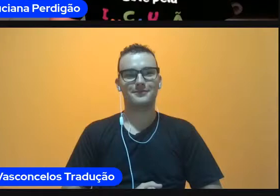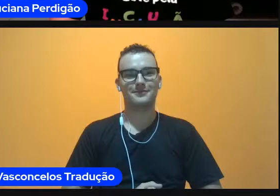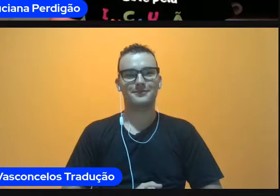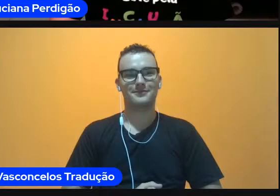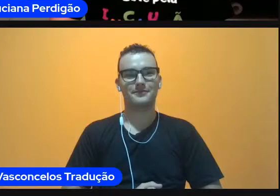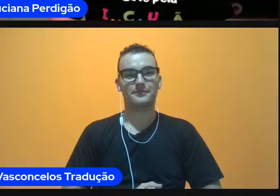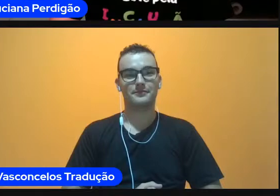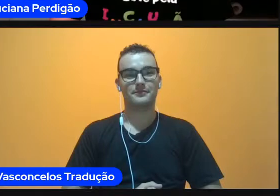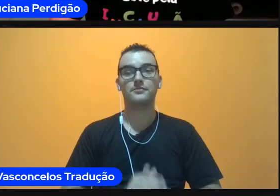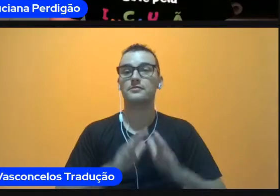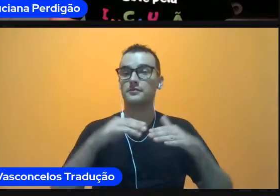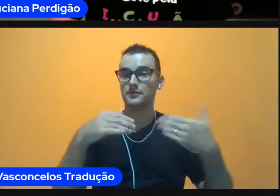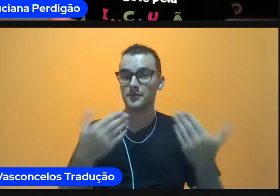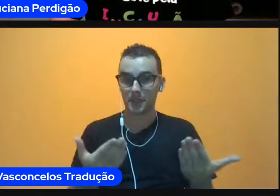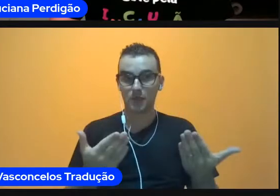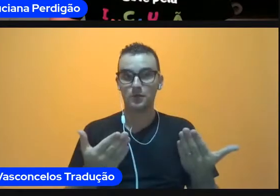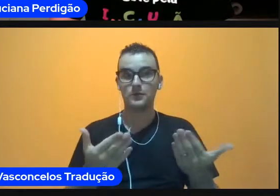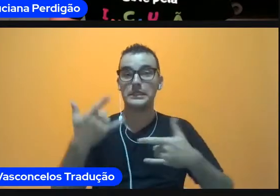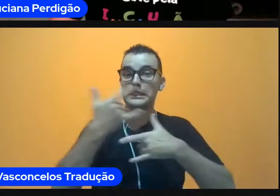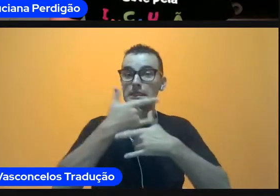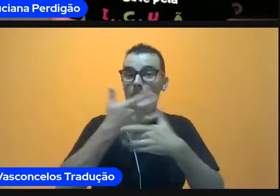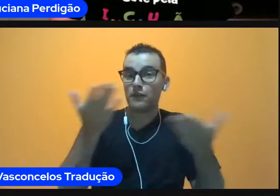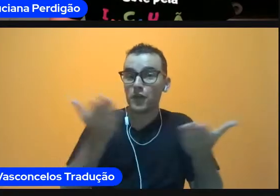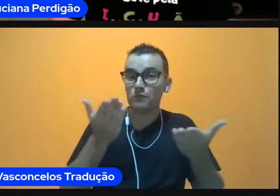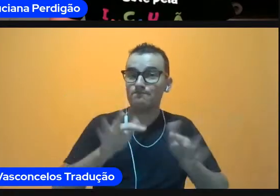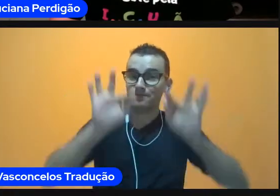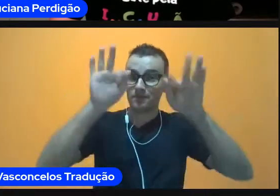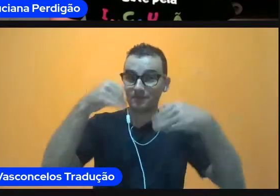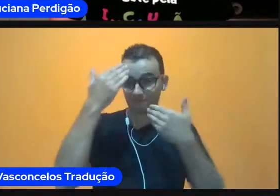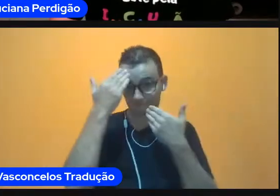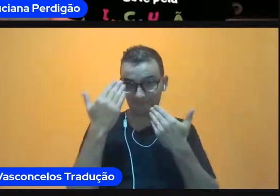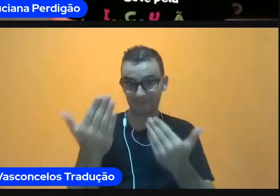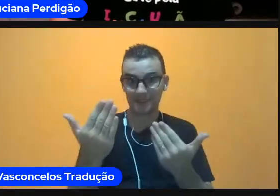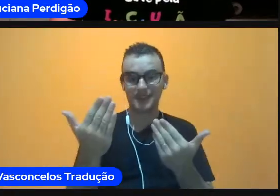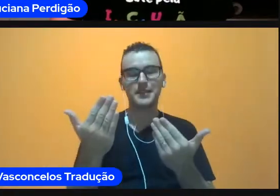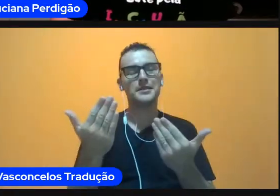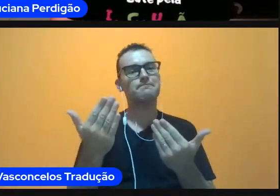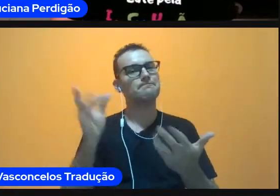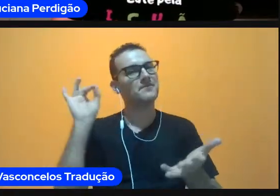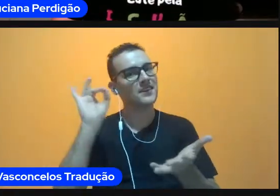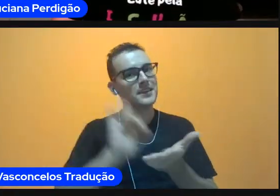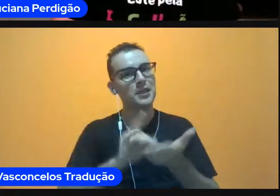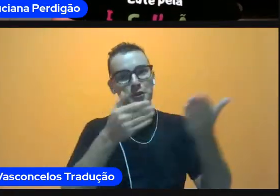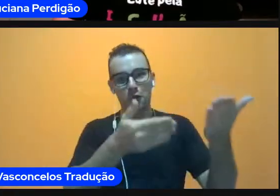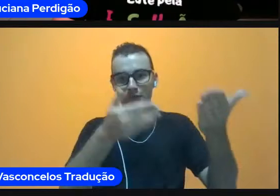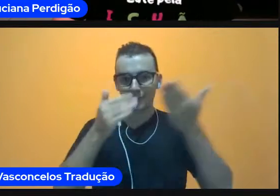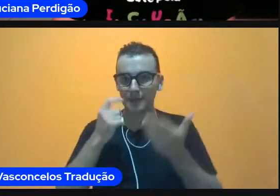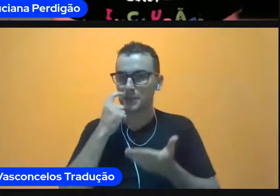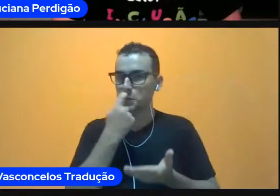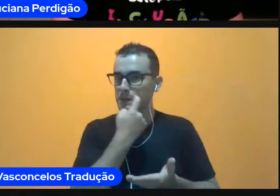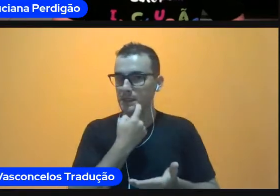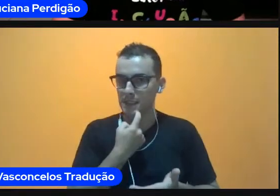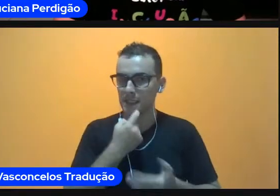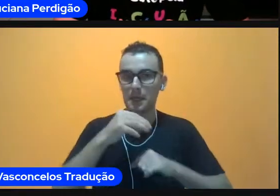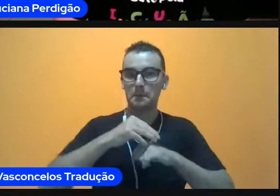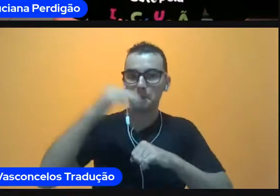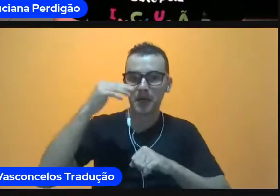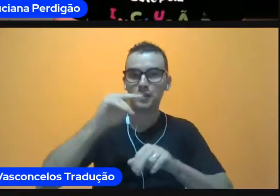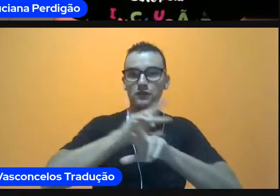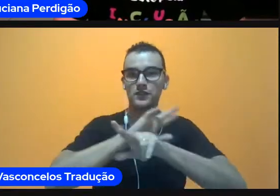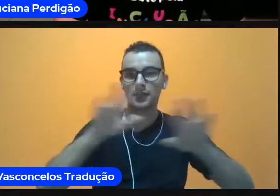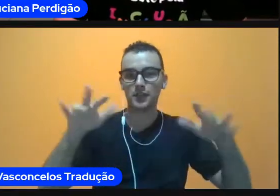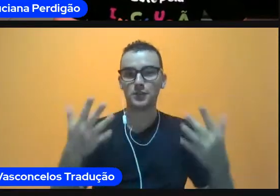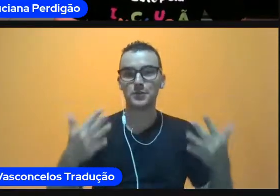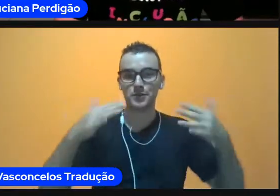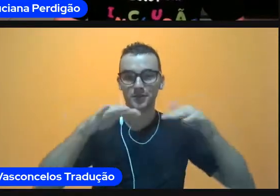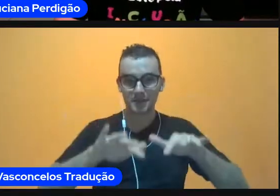Bom, então finalizamos a nossa live por aqui, agradecendo imensamente a nossa convidada, a mestre em diversidade e